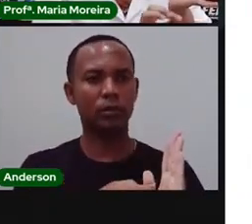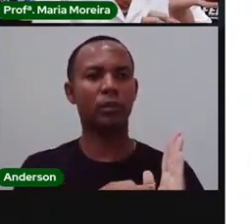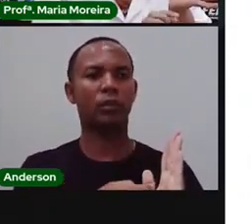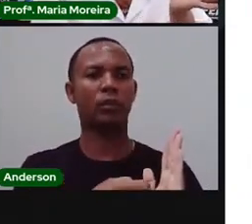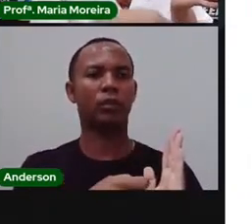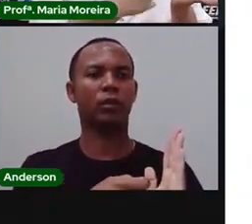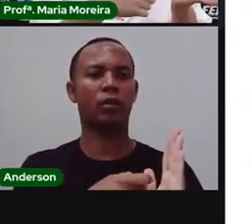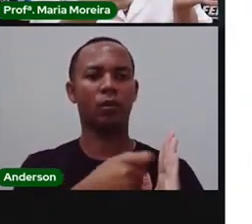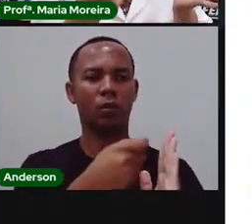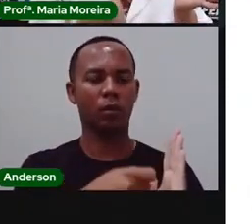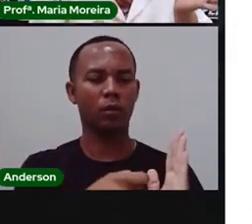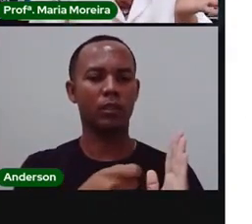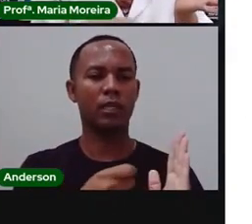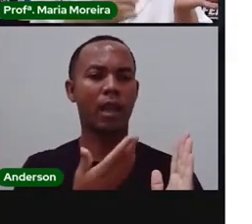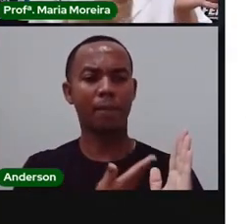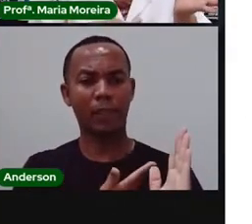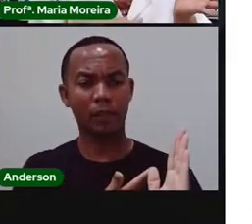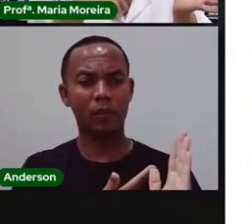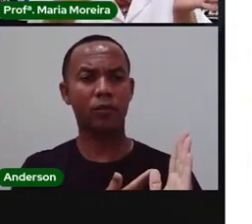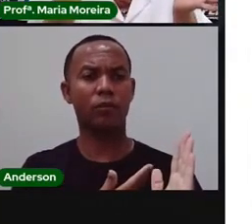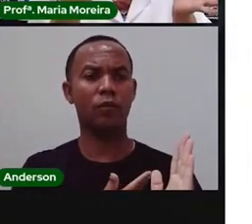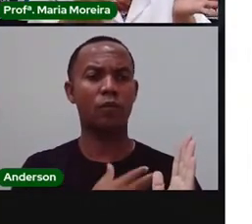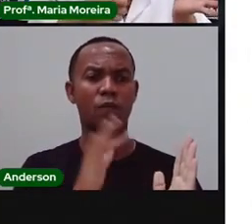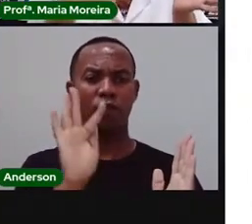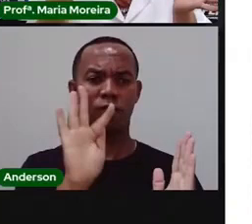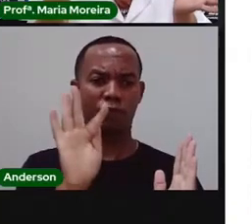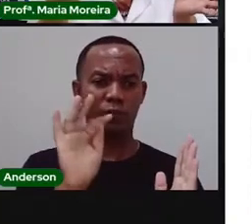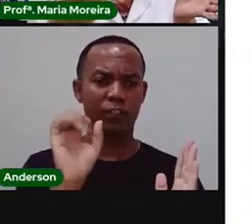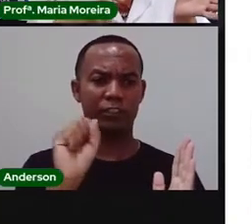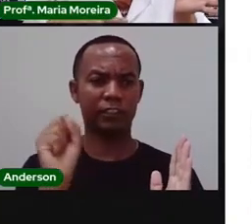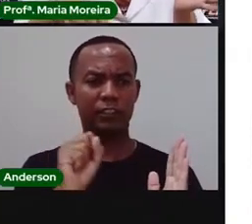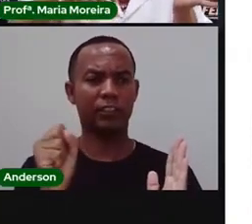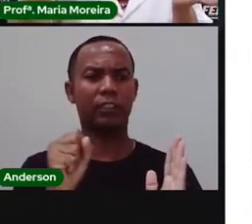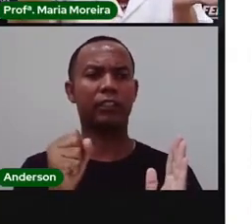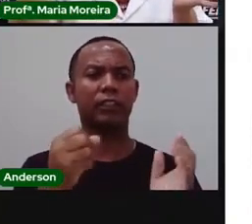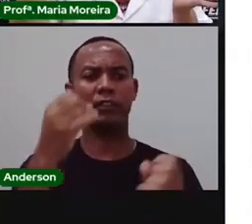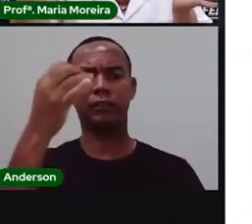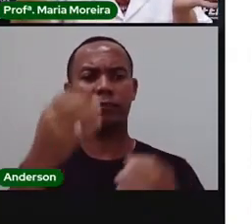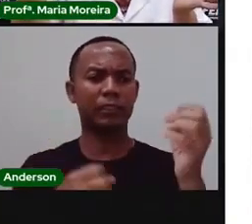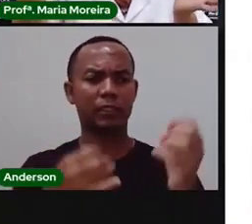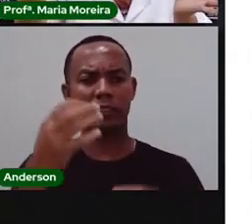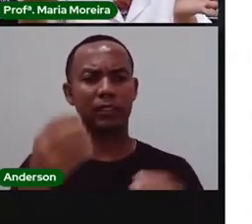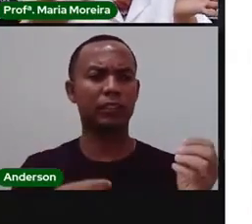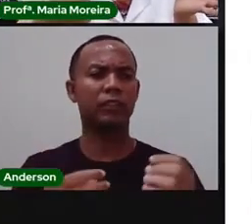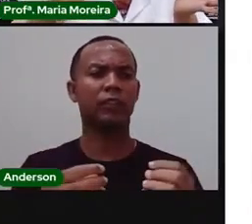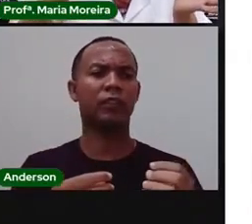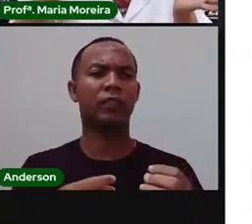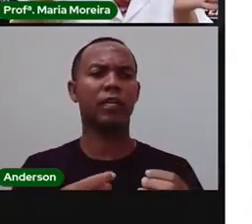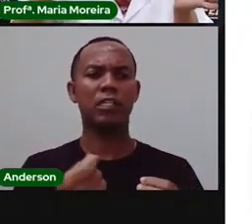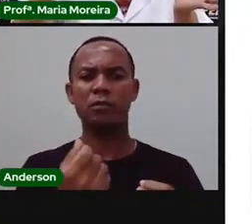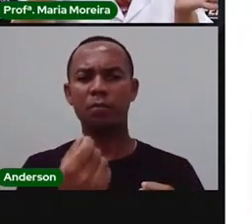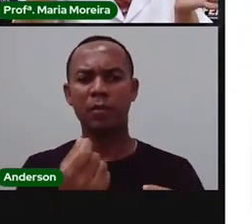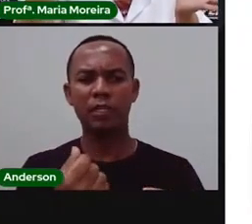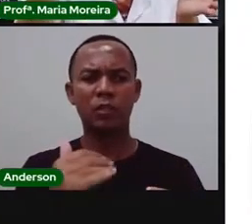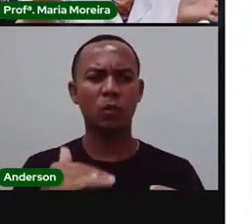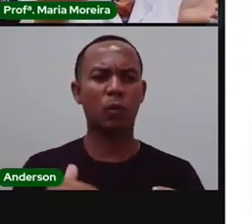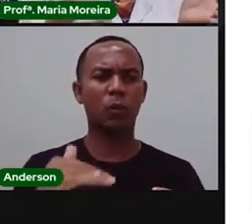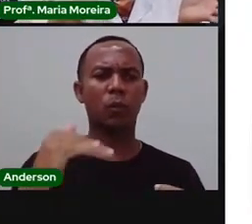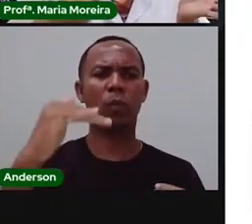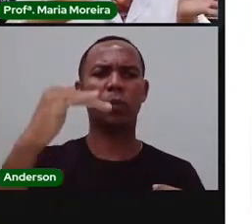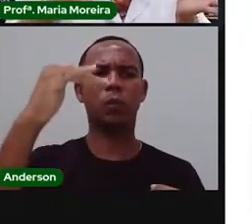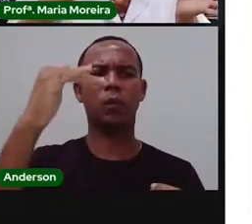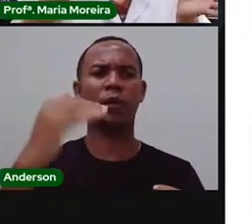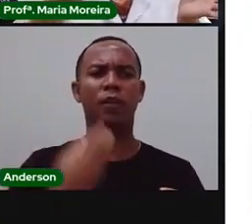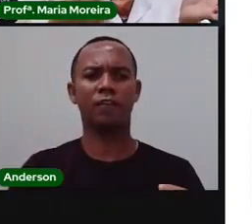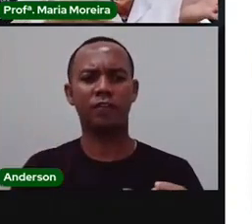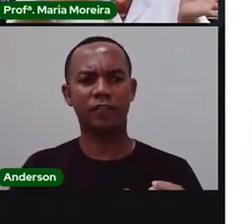oi, Anderson? Não. Querido amigo, olha, Feira de Santana está assim. Os preços de algumas coisas subiram. Está uma